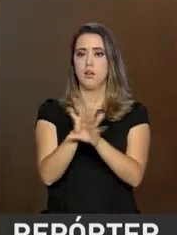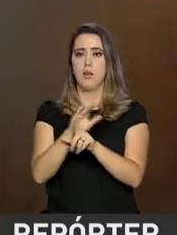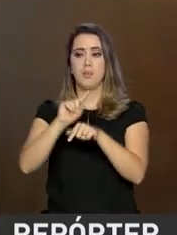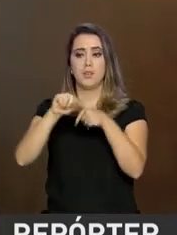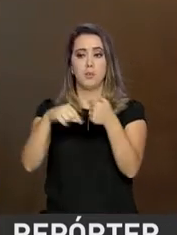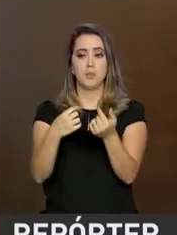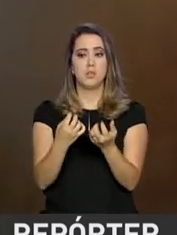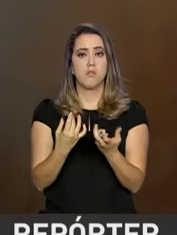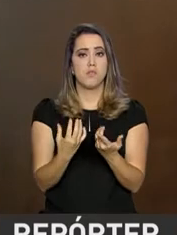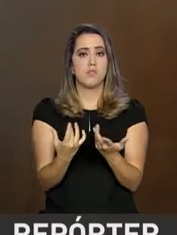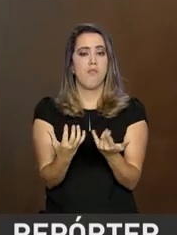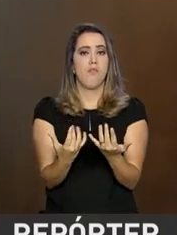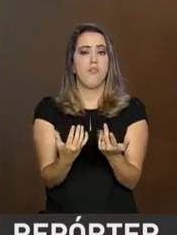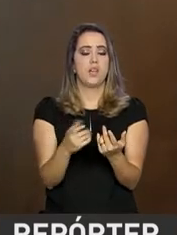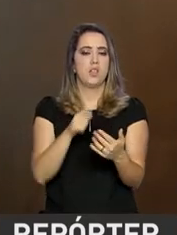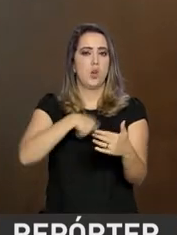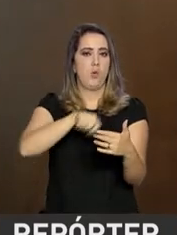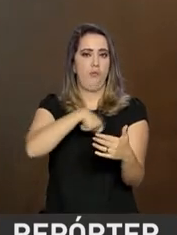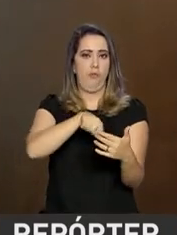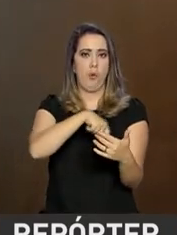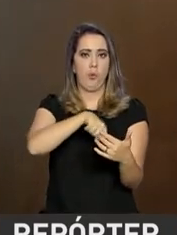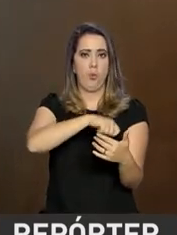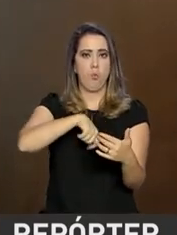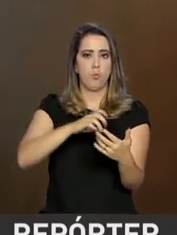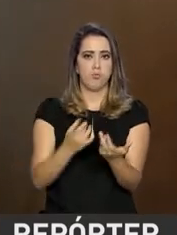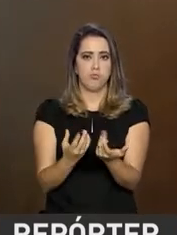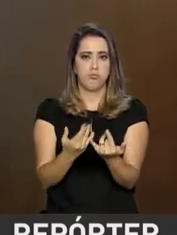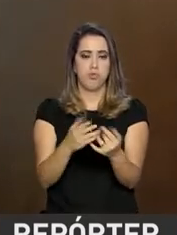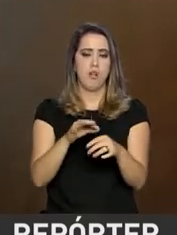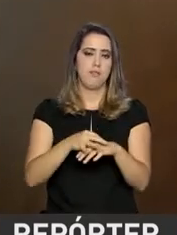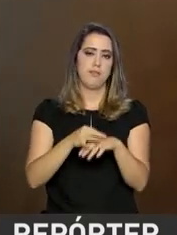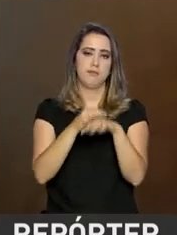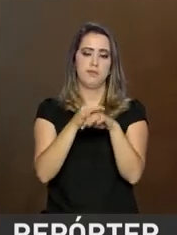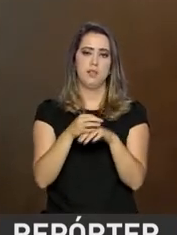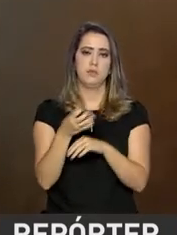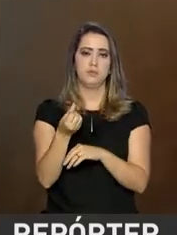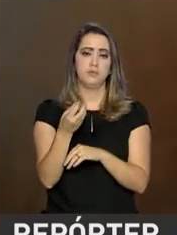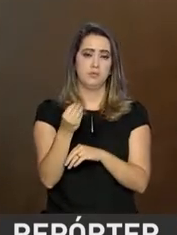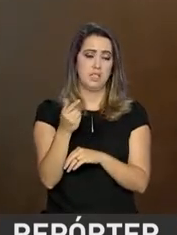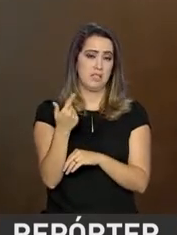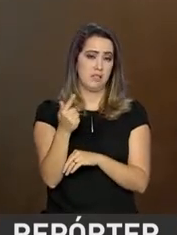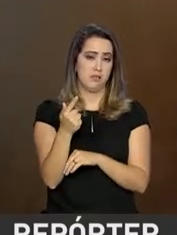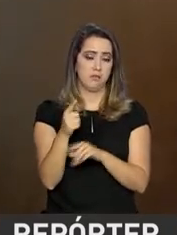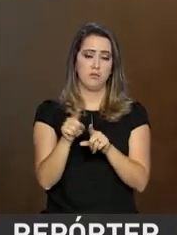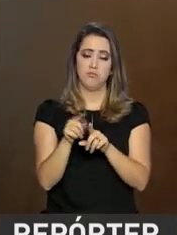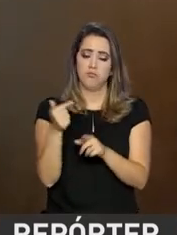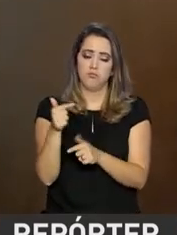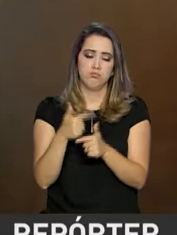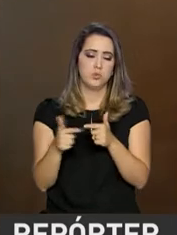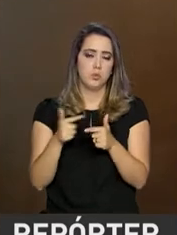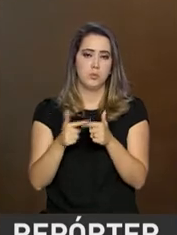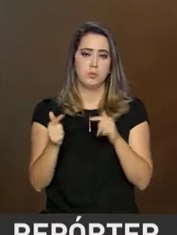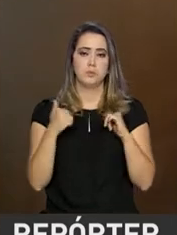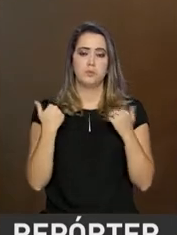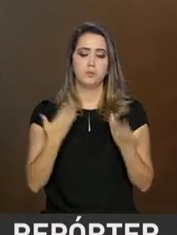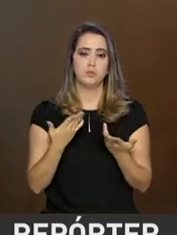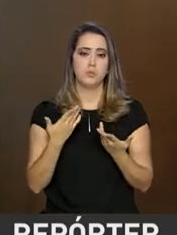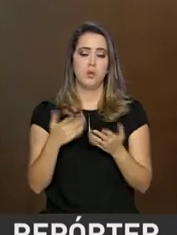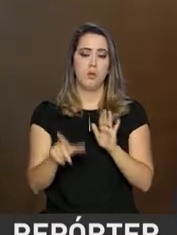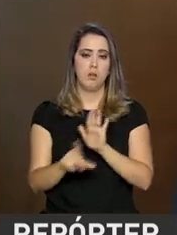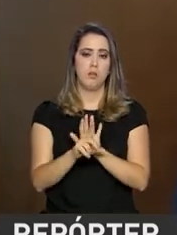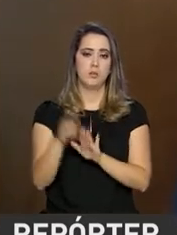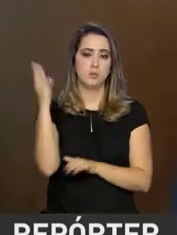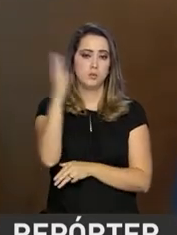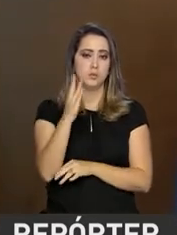desaparece quando cozida ou quando frita uma carne a 60 graus. Portanto, isso não há qualquer problema. E o regulamento brasileiro